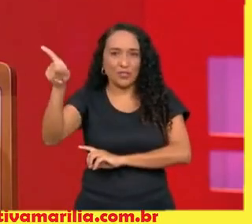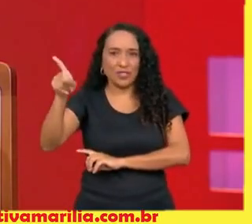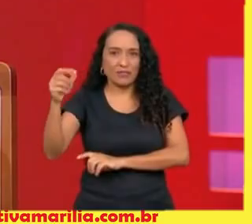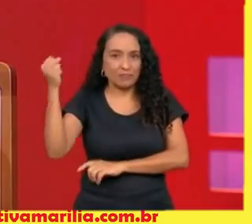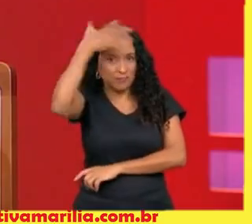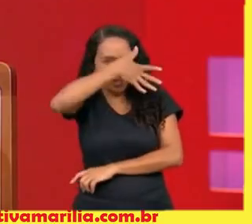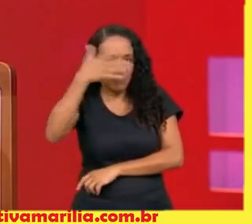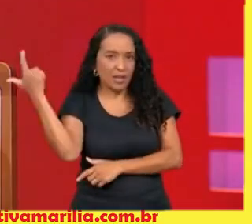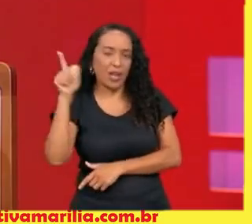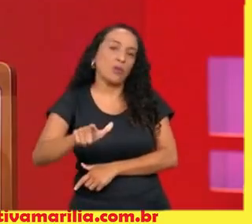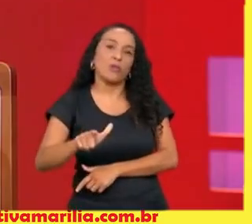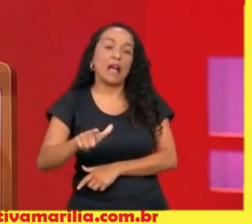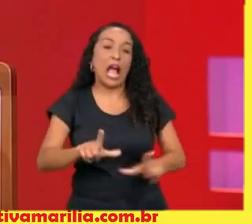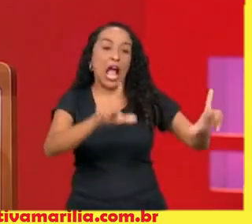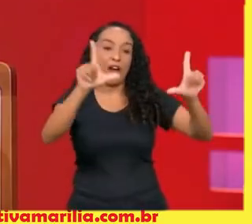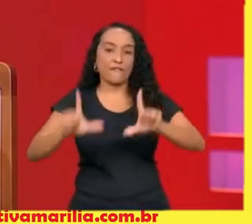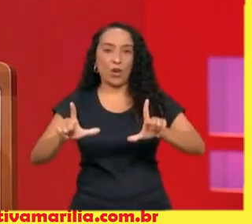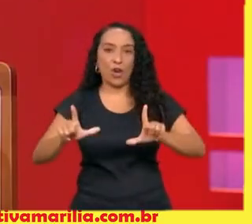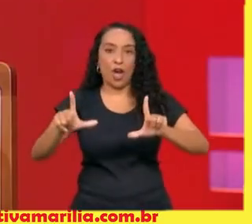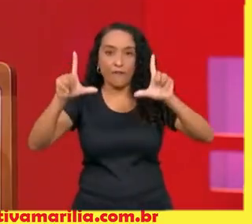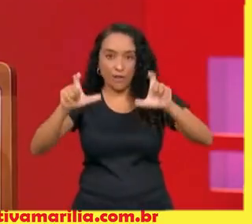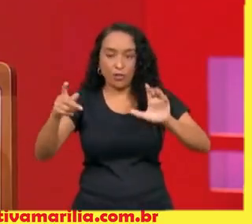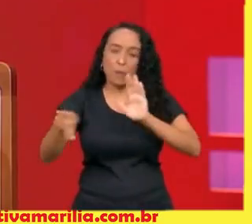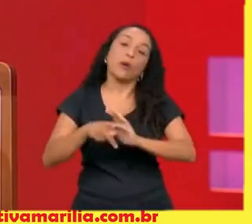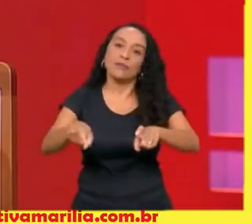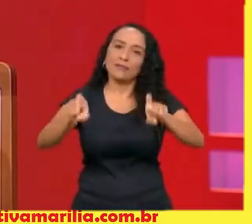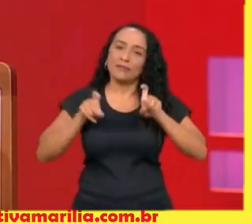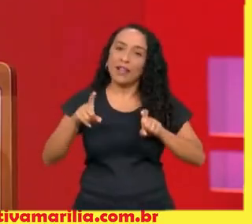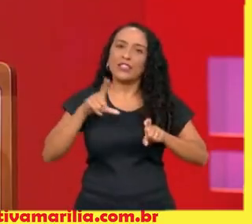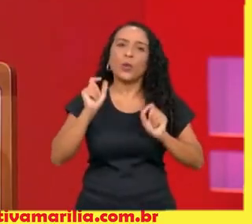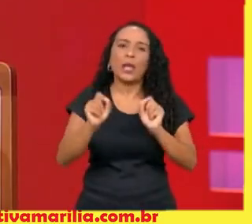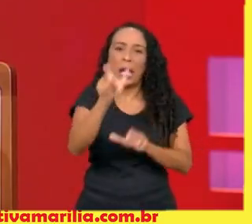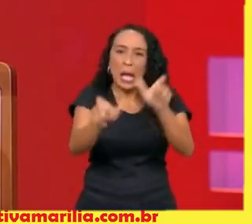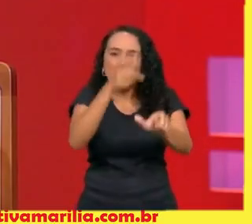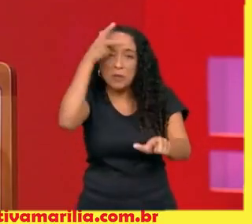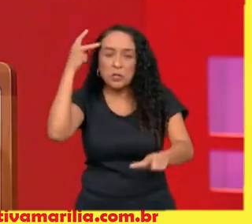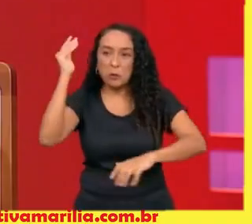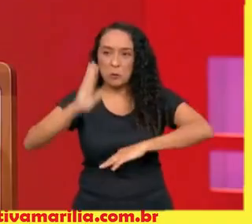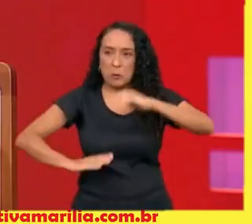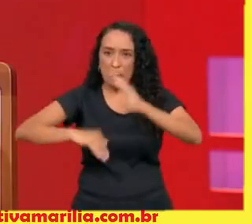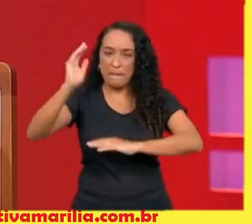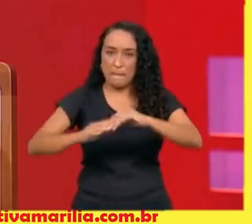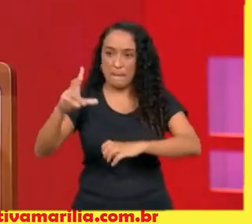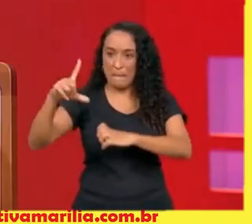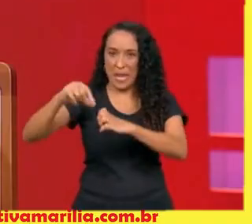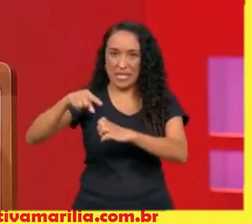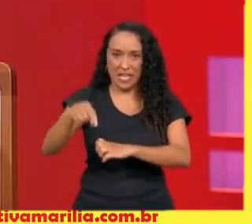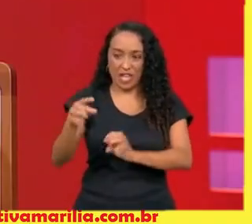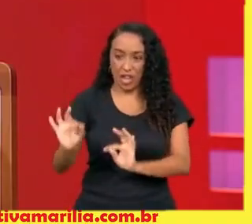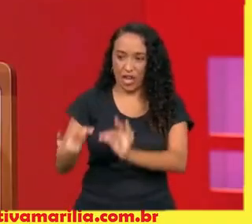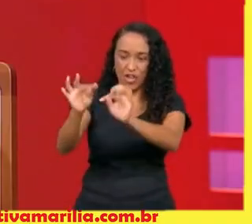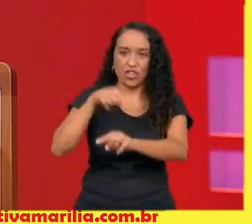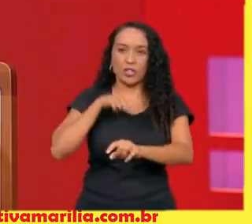foto da posse mostra todos os senhores tecno-feudais juntos. Estão ali